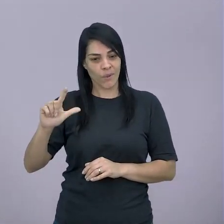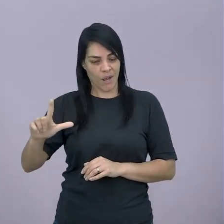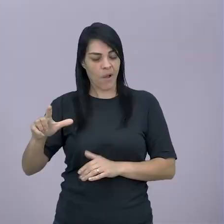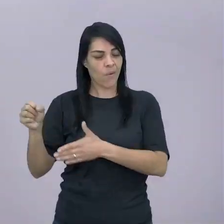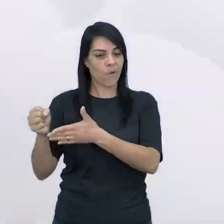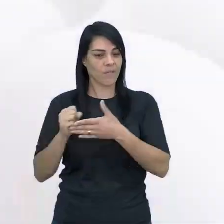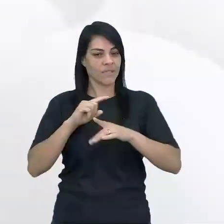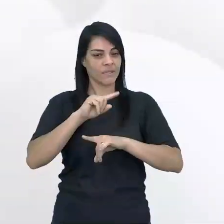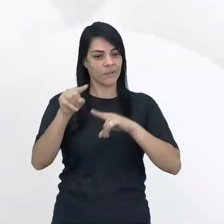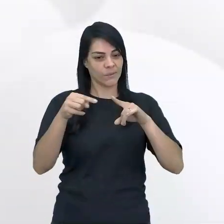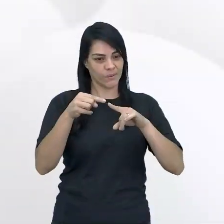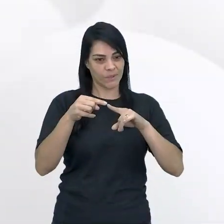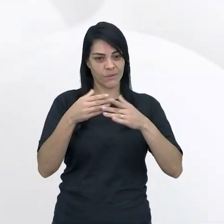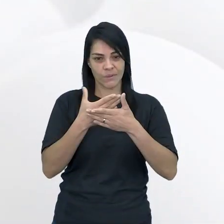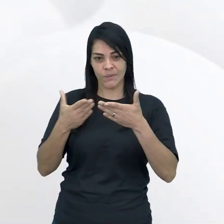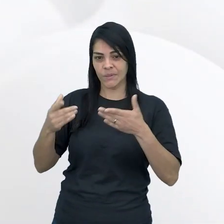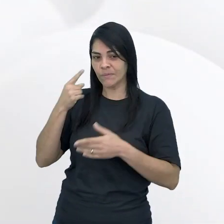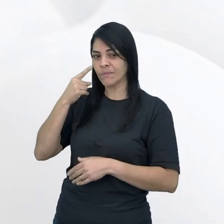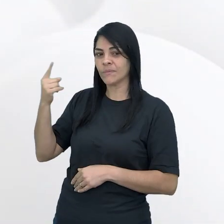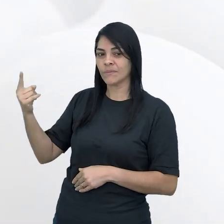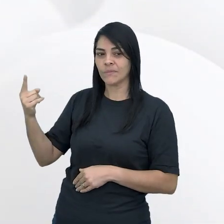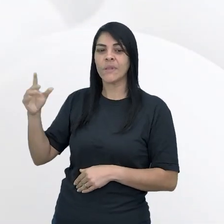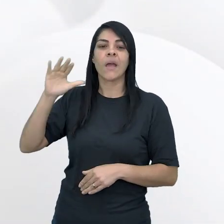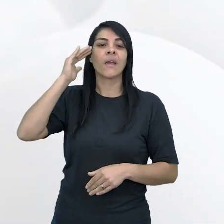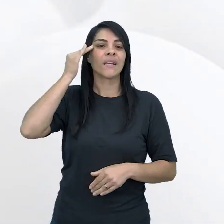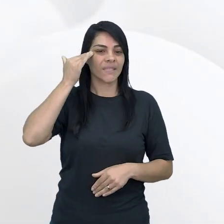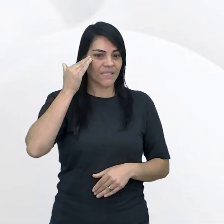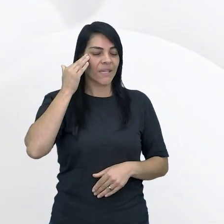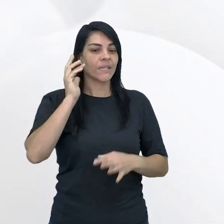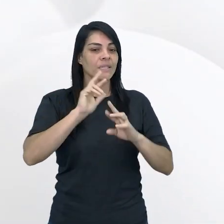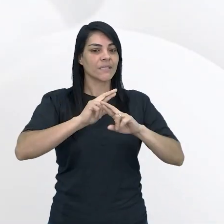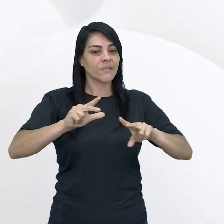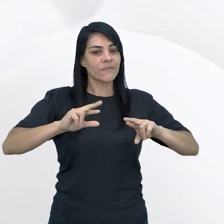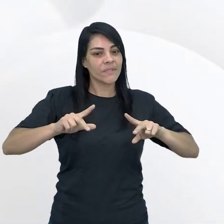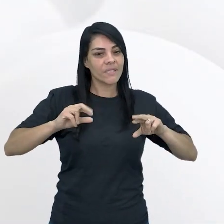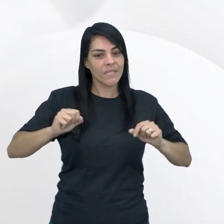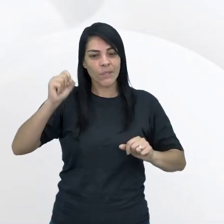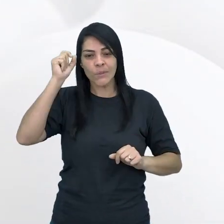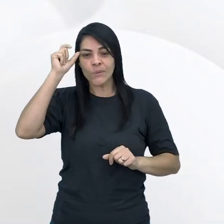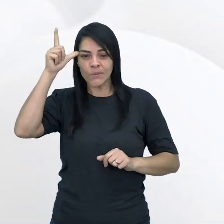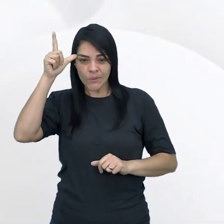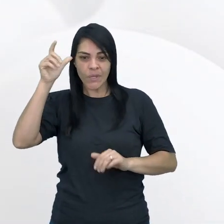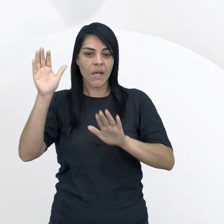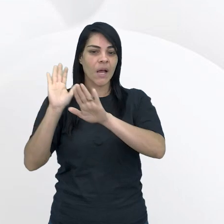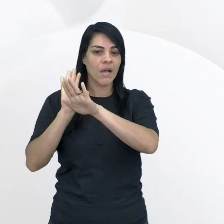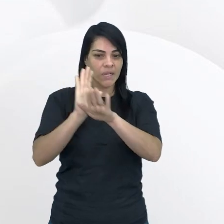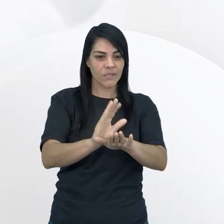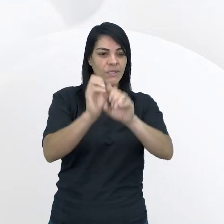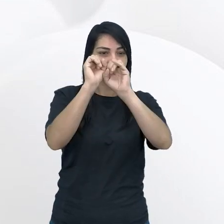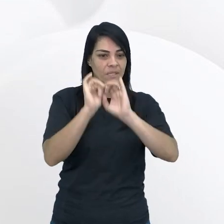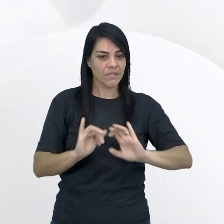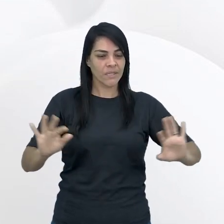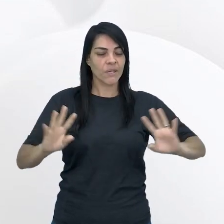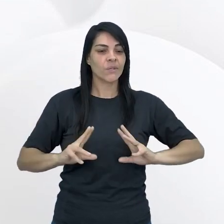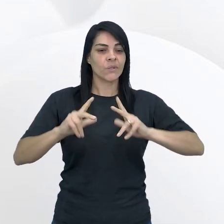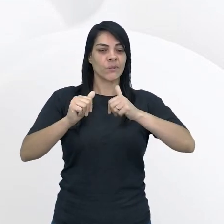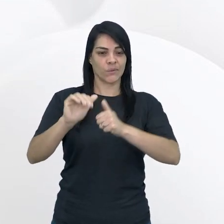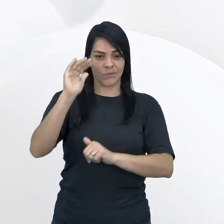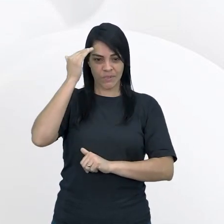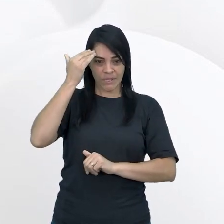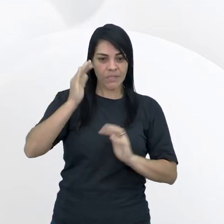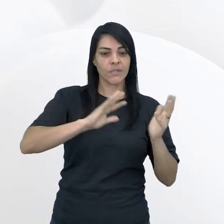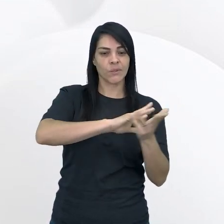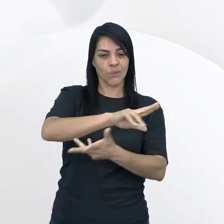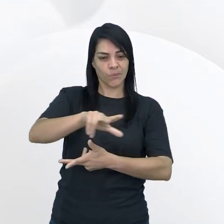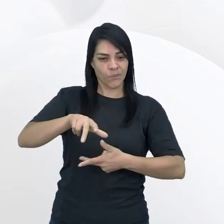na tela. Compreender que a diversidade cultural ajuda a expandir a compreensão do mundo